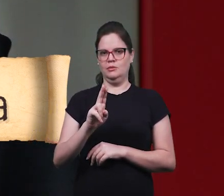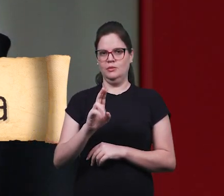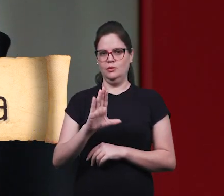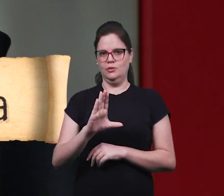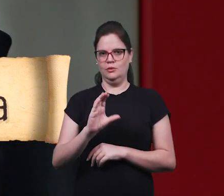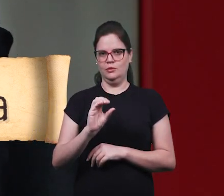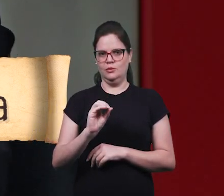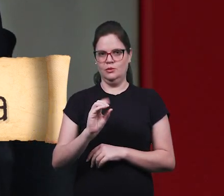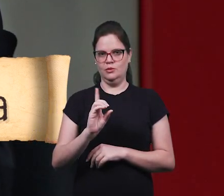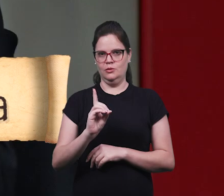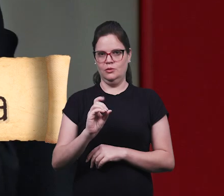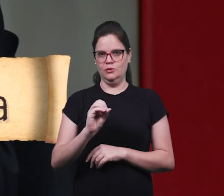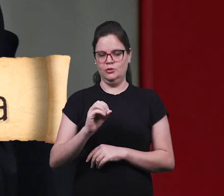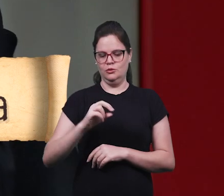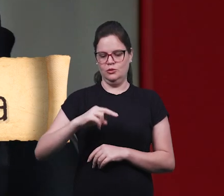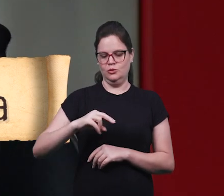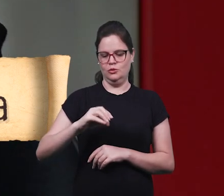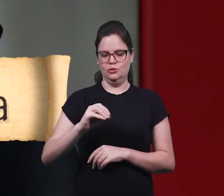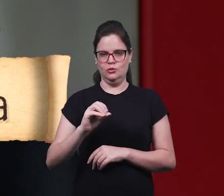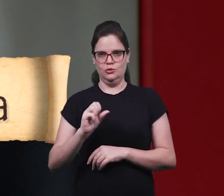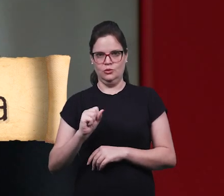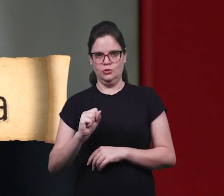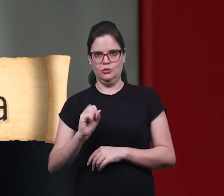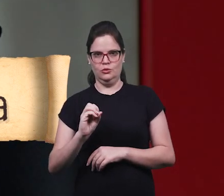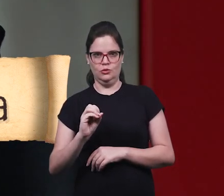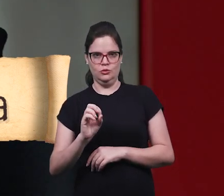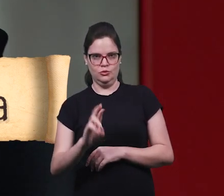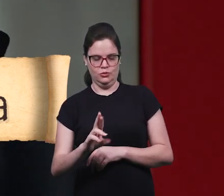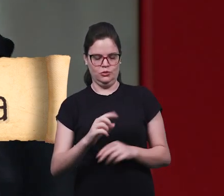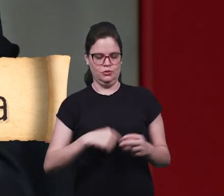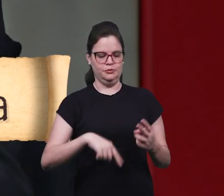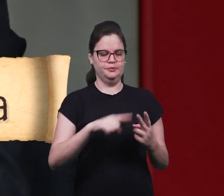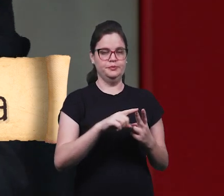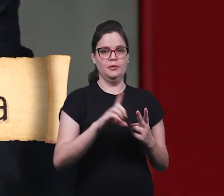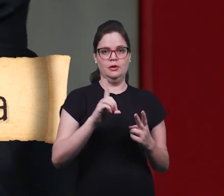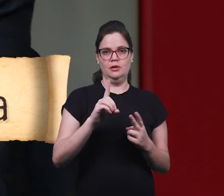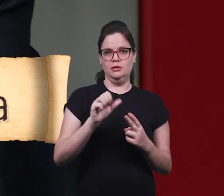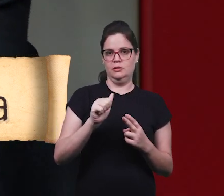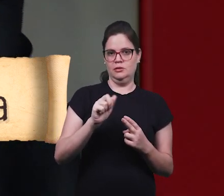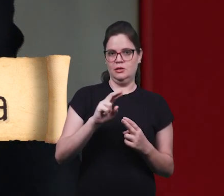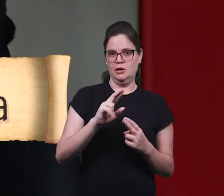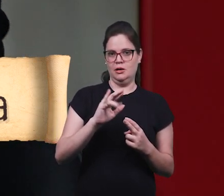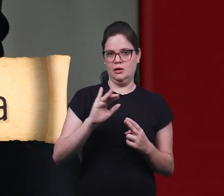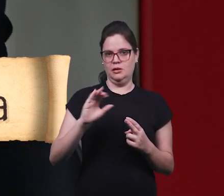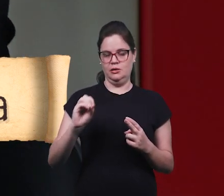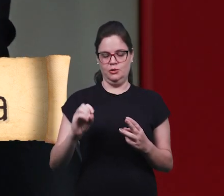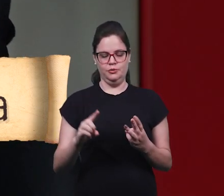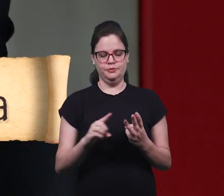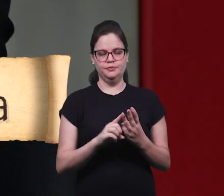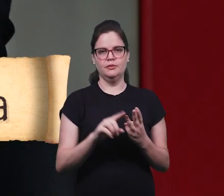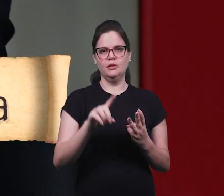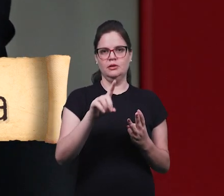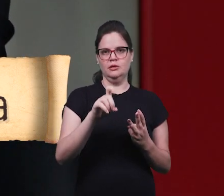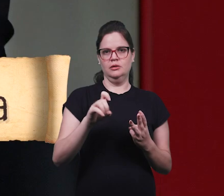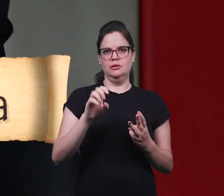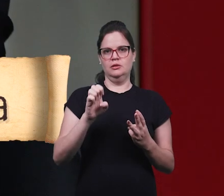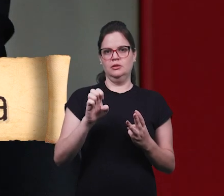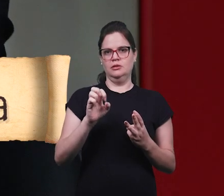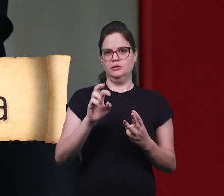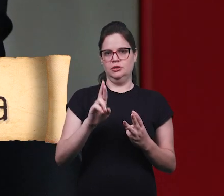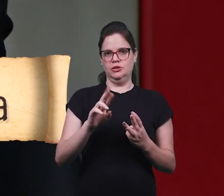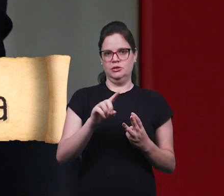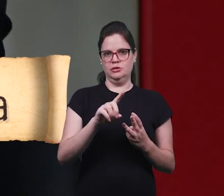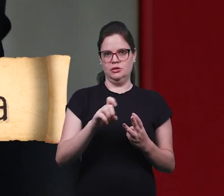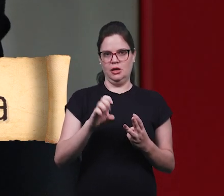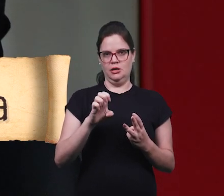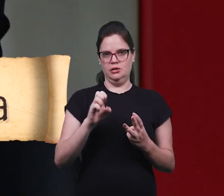mais sobre Dario, sobre Xerxes. Vou passar a palavra ao pastor Luiz Eugênio para dar início ao